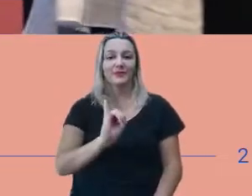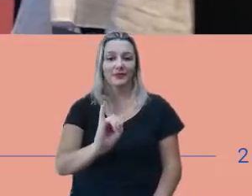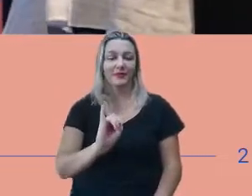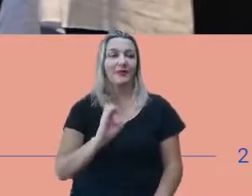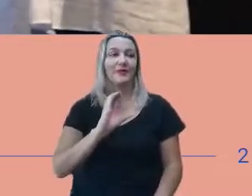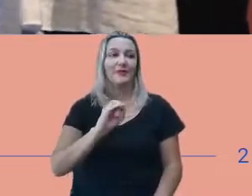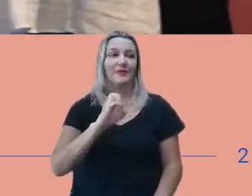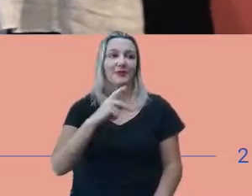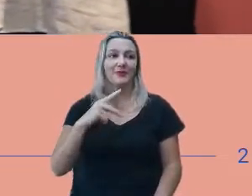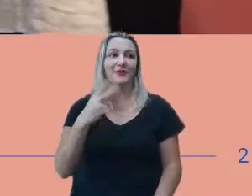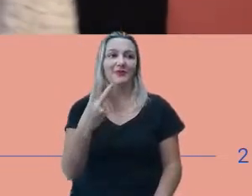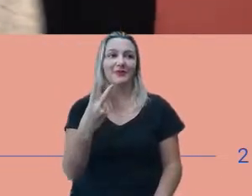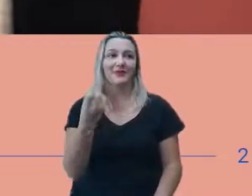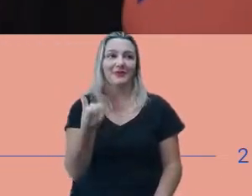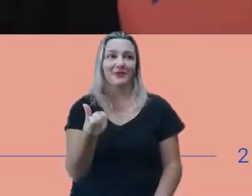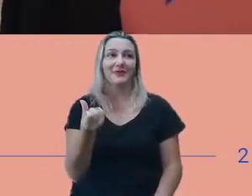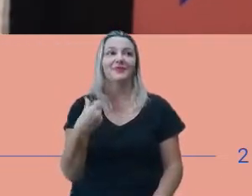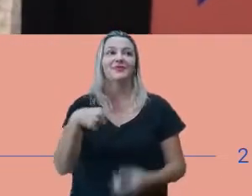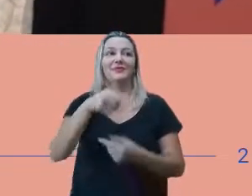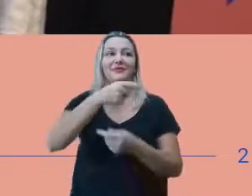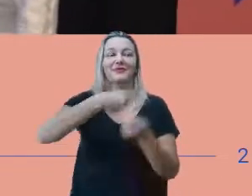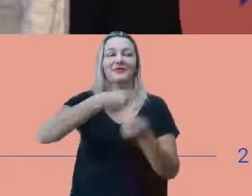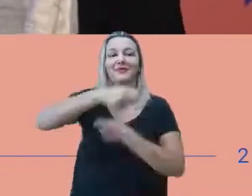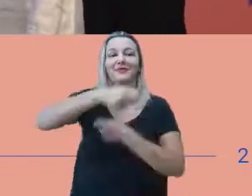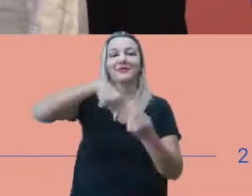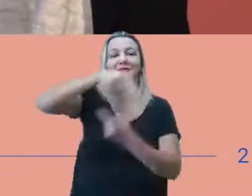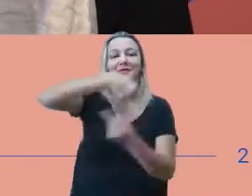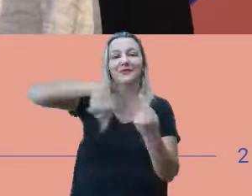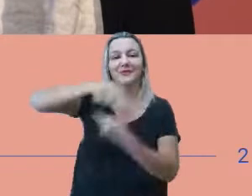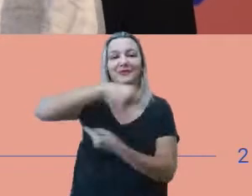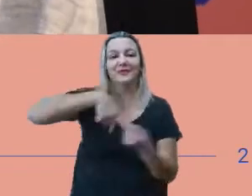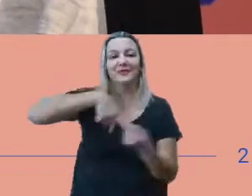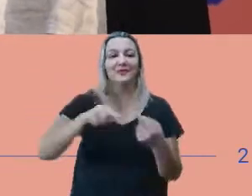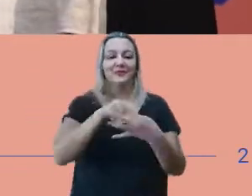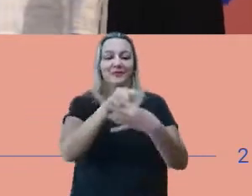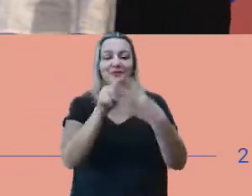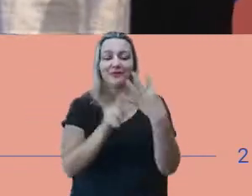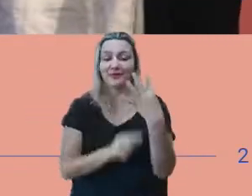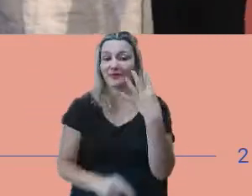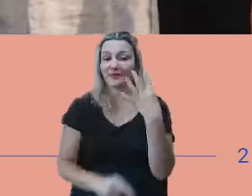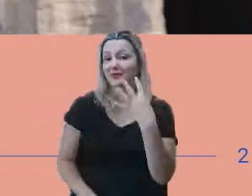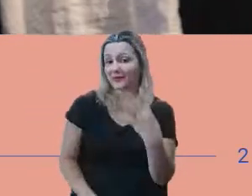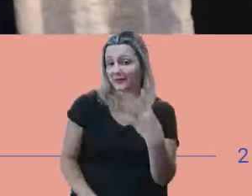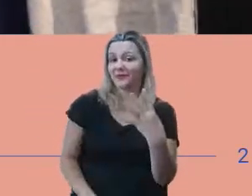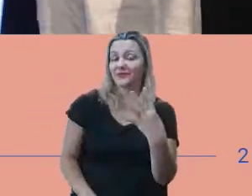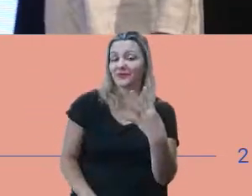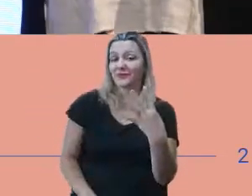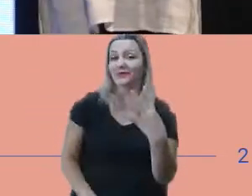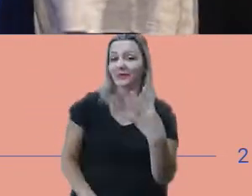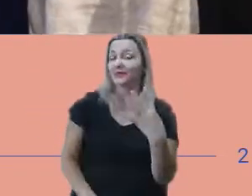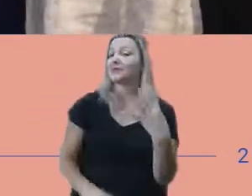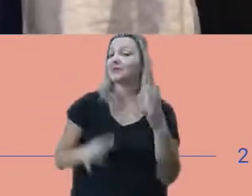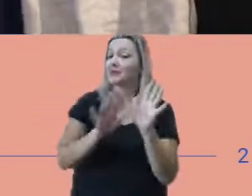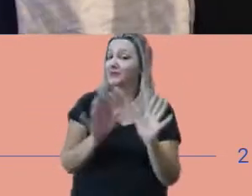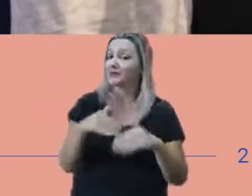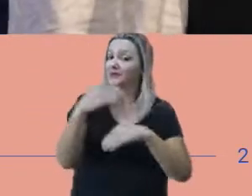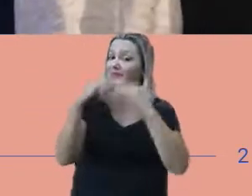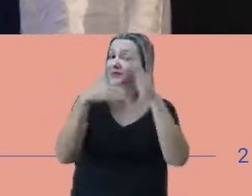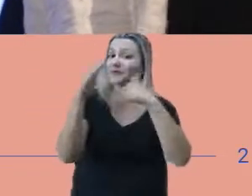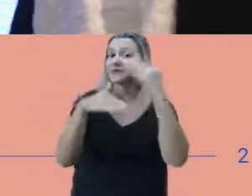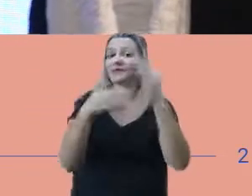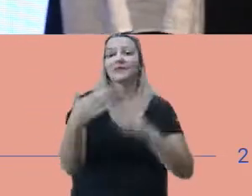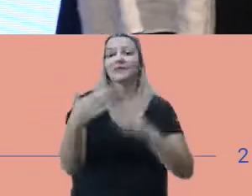colocando a economia circular com um dos 4 Pilares para a evolução e a descarbonização